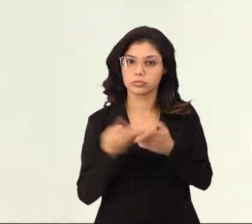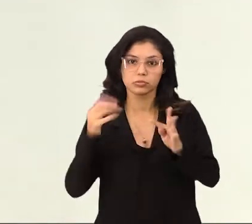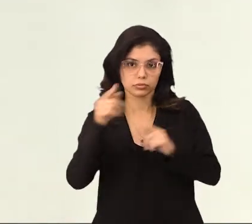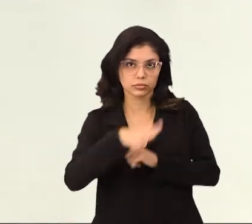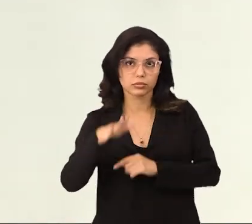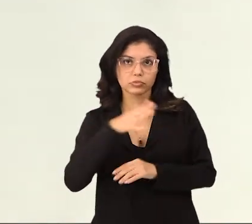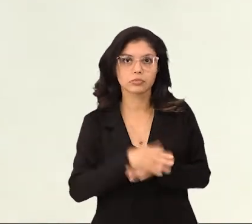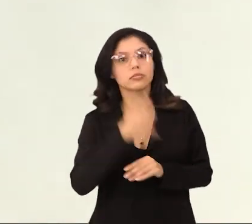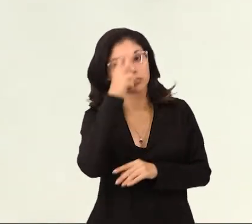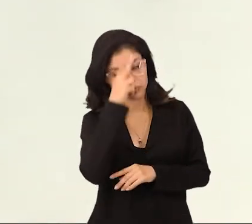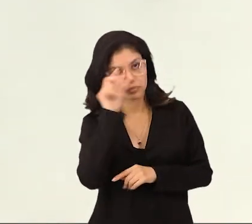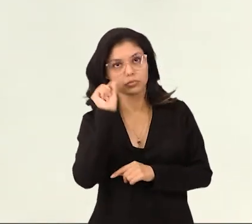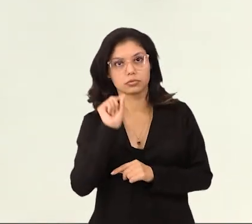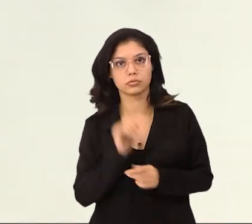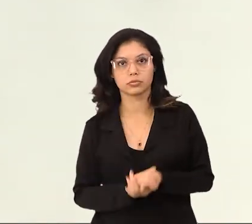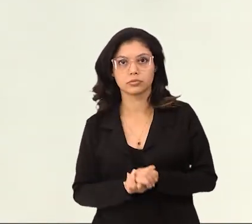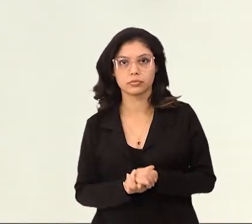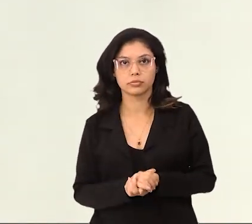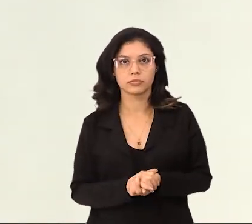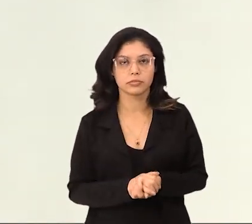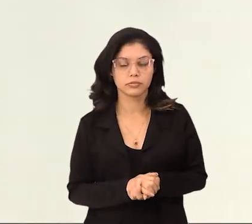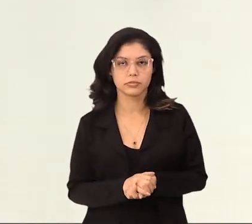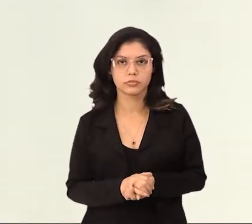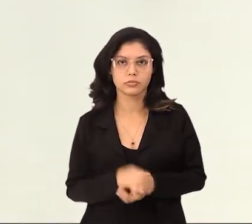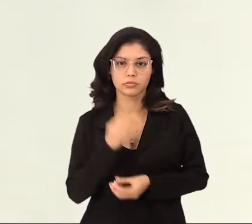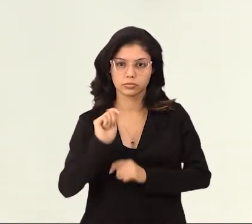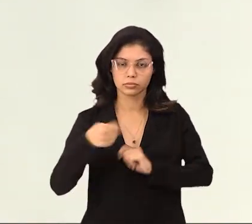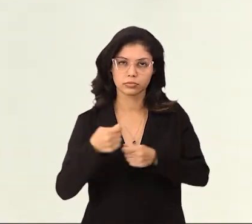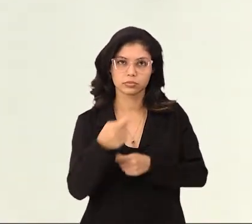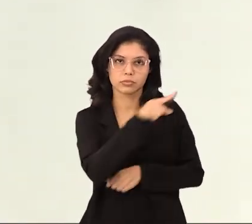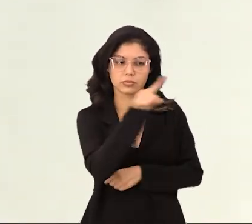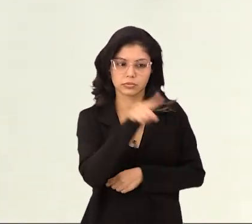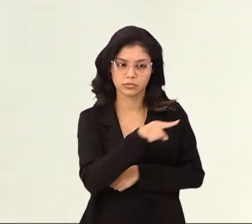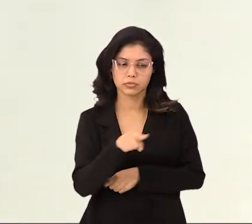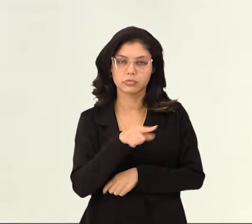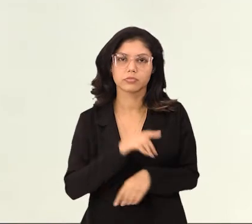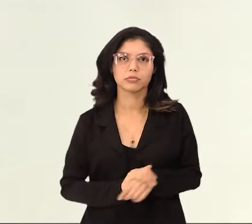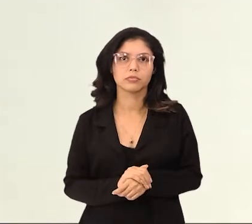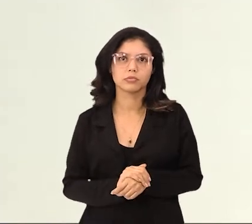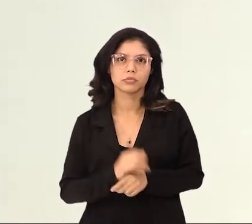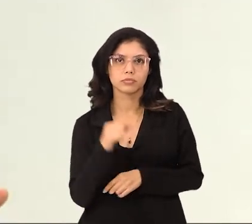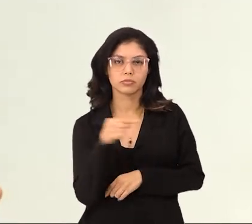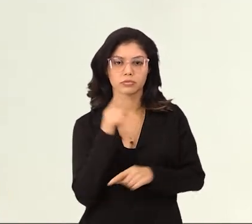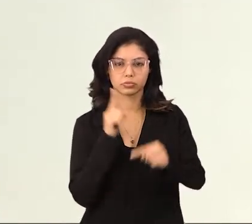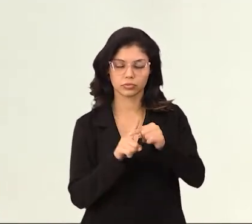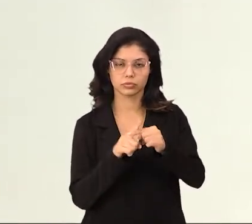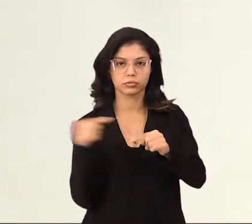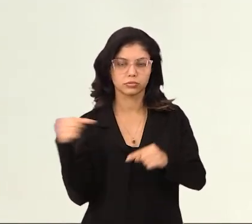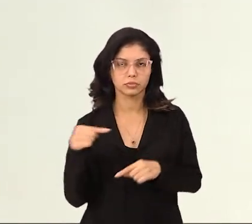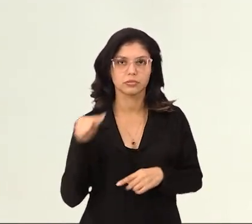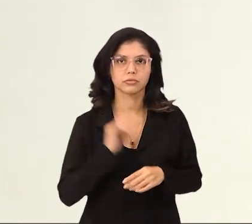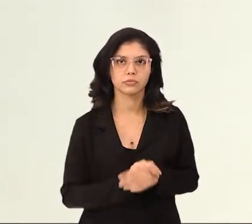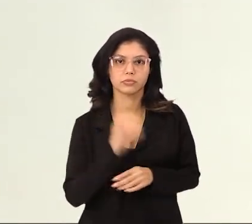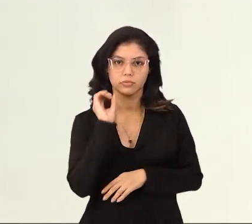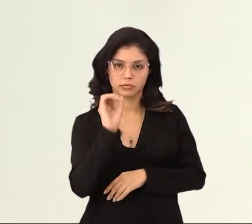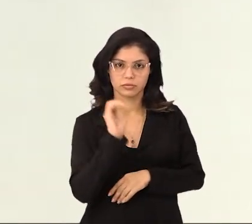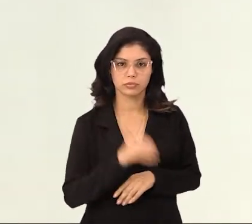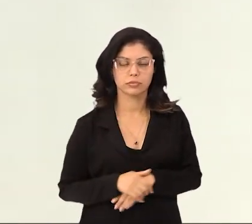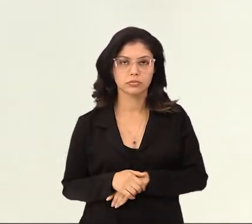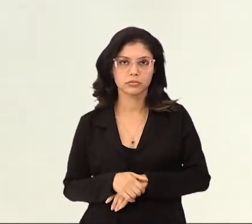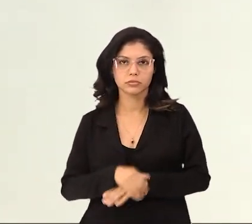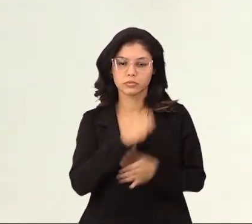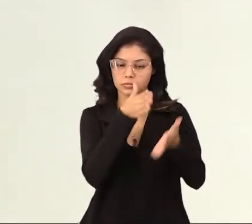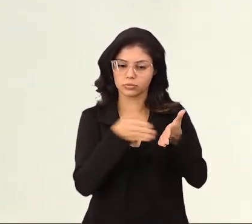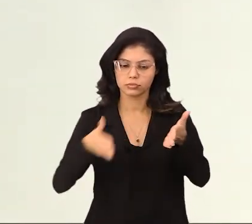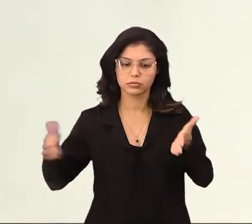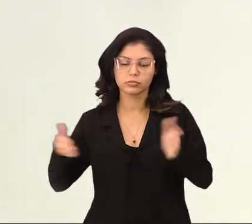inteiros. Lembrando que temos como símbolo a letra Z, temos os números positivos, o negativo e o zero. Estão